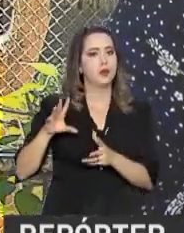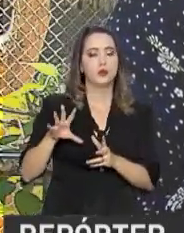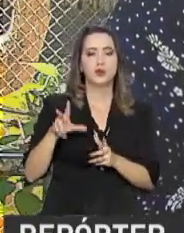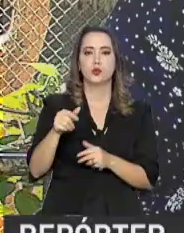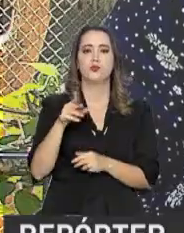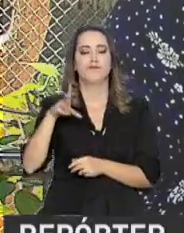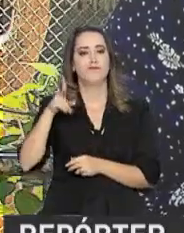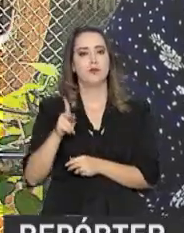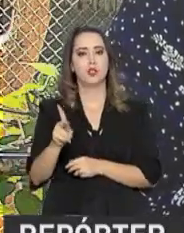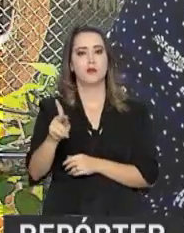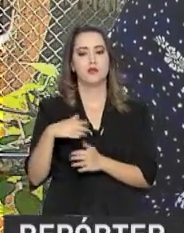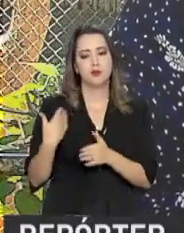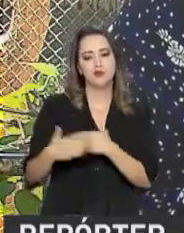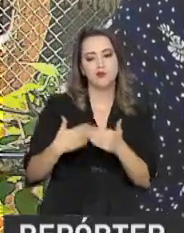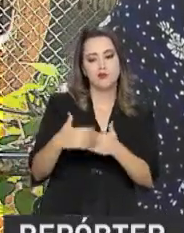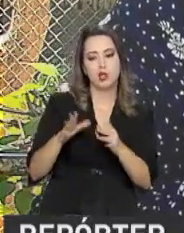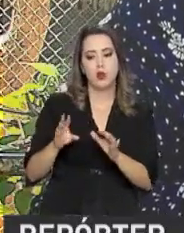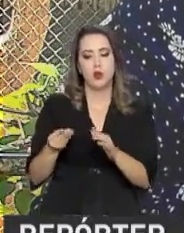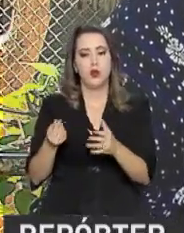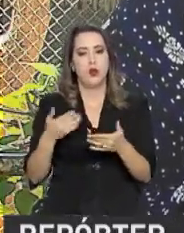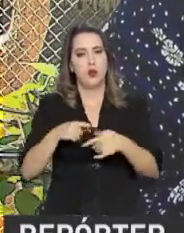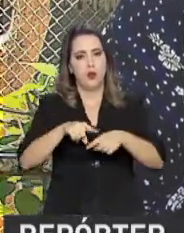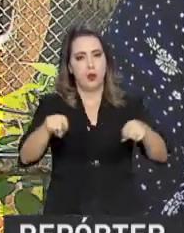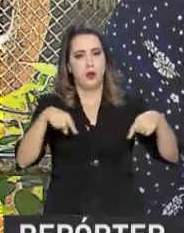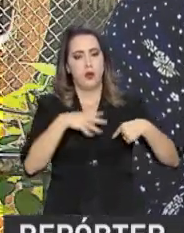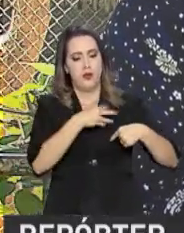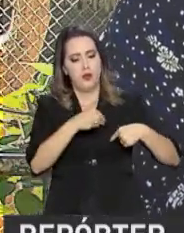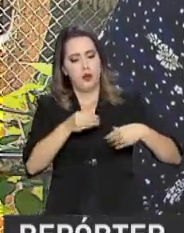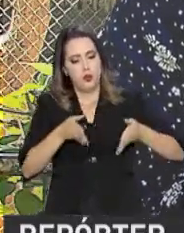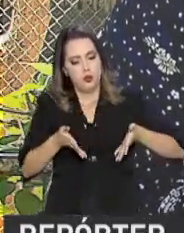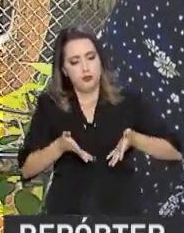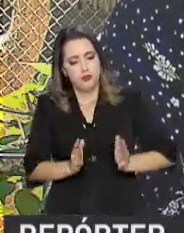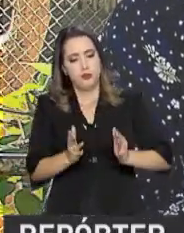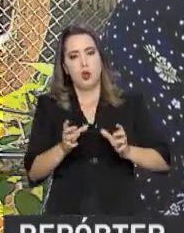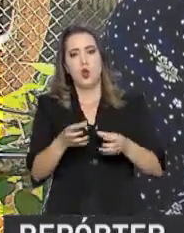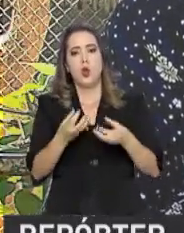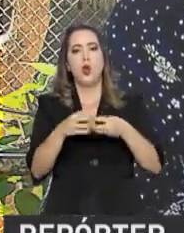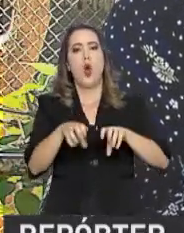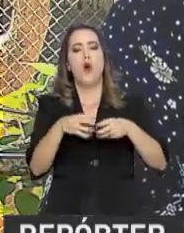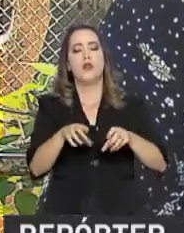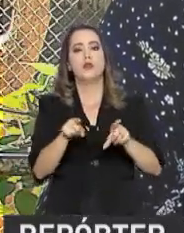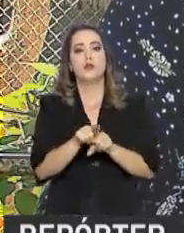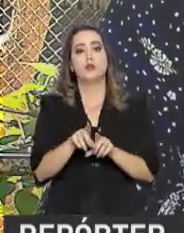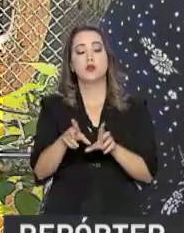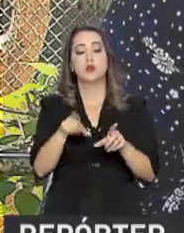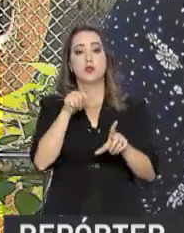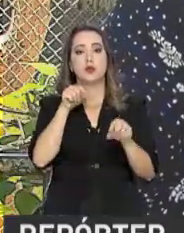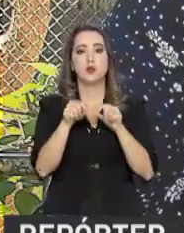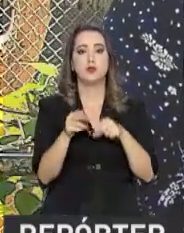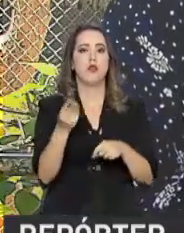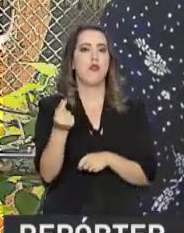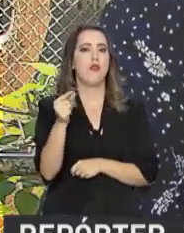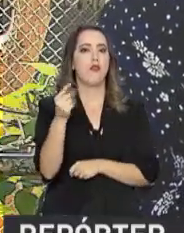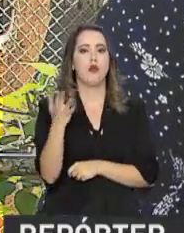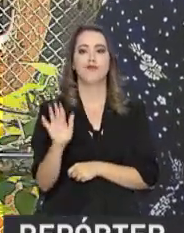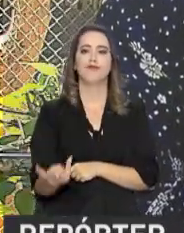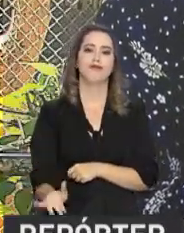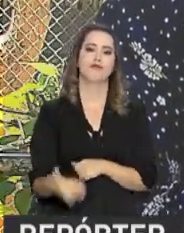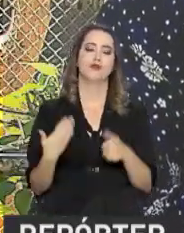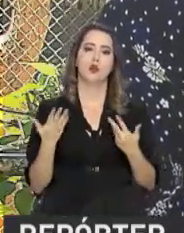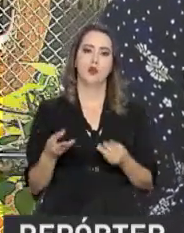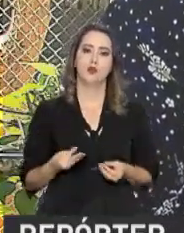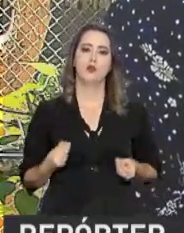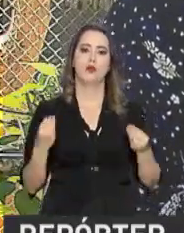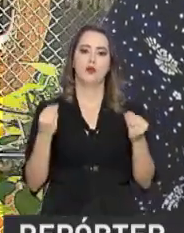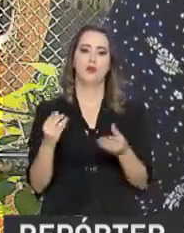no período da reprodução seus filhotes e ovos são encomendados na zonas rurais a preços irrisórios o que